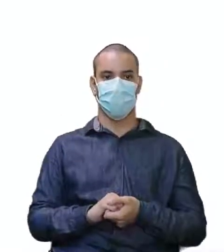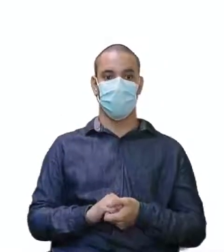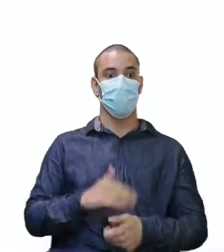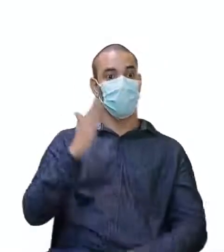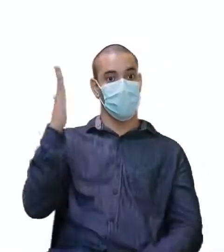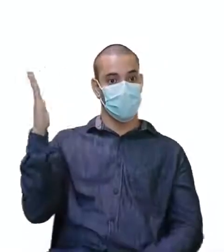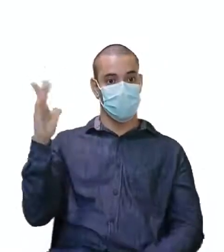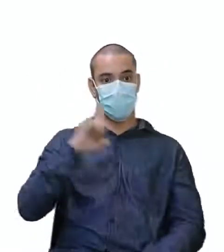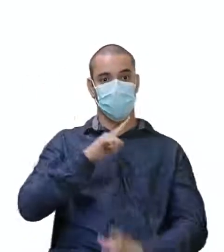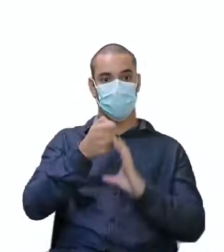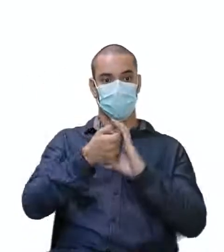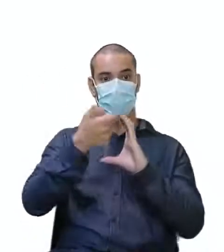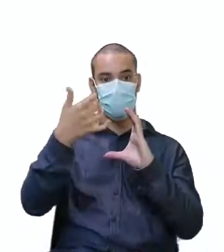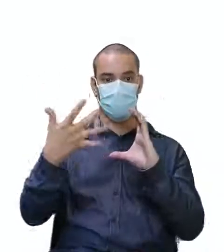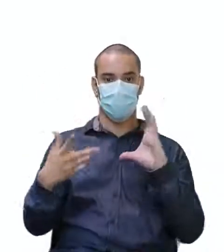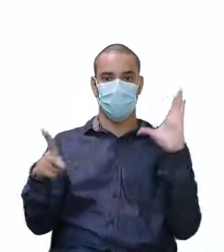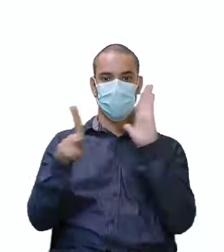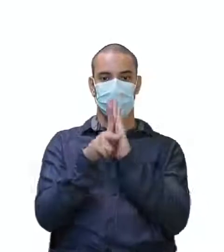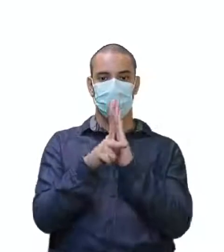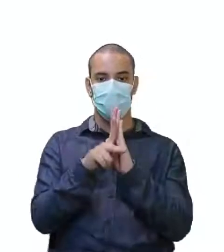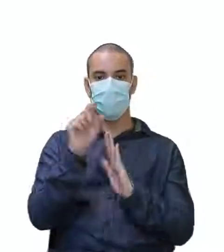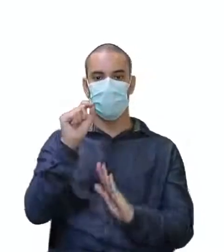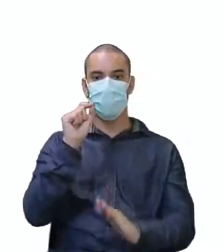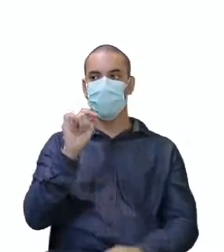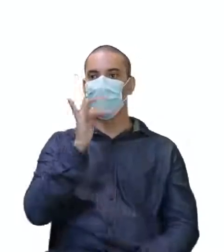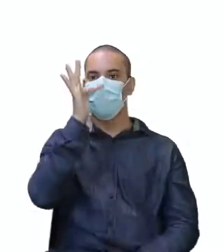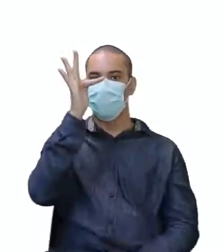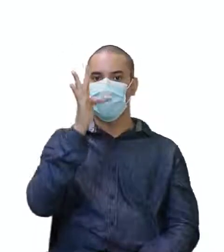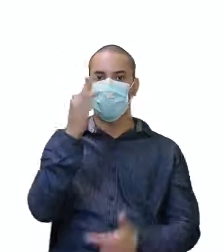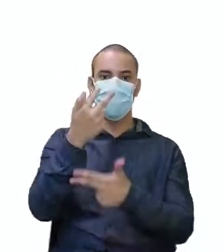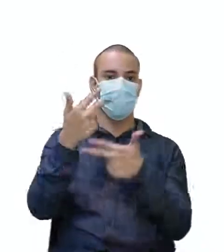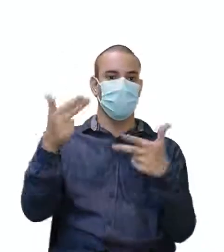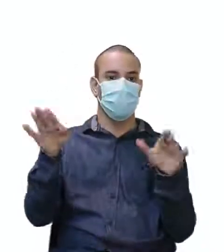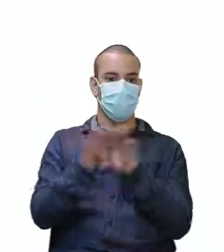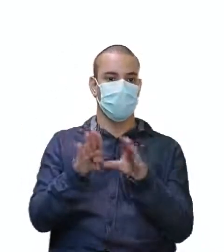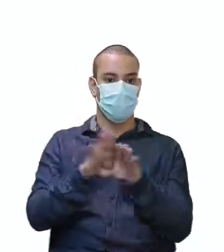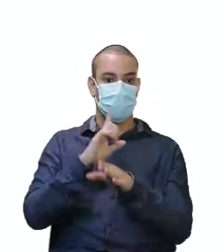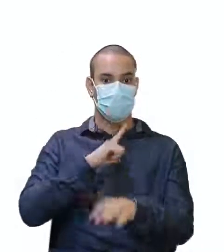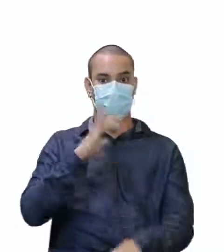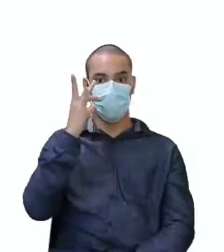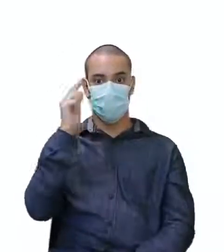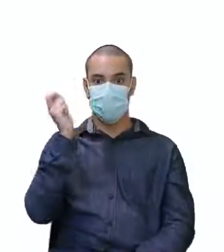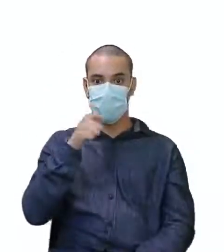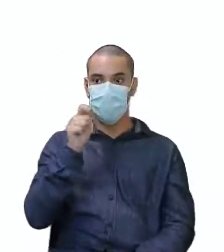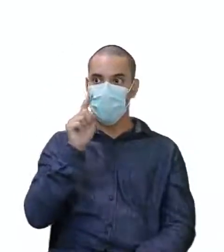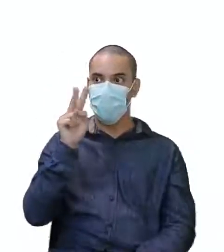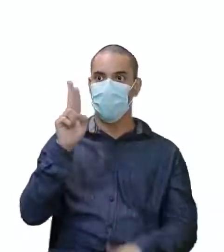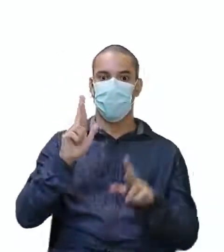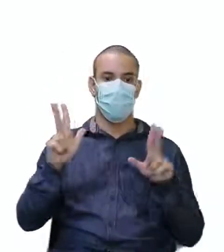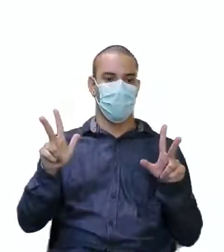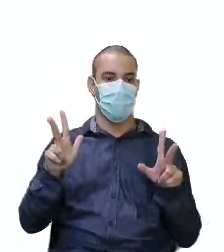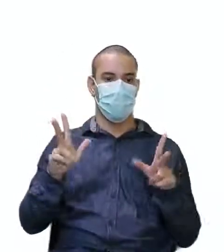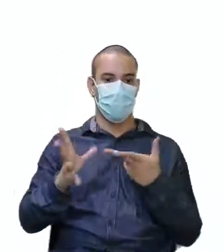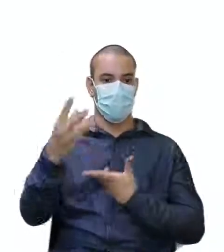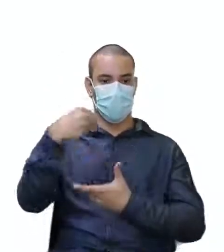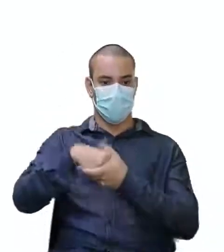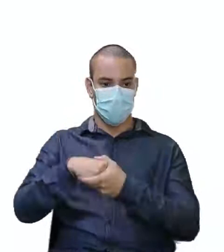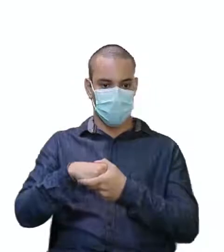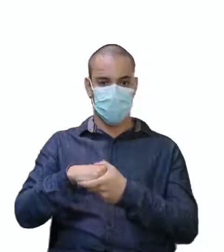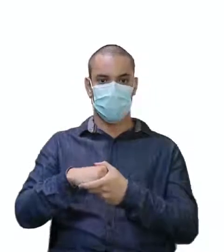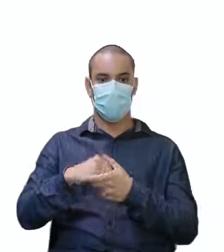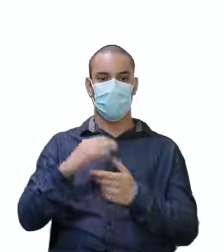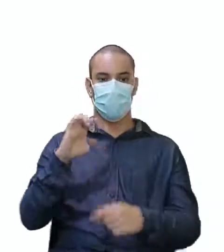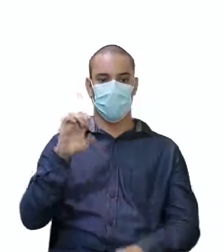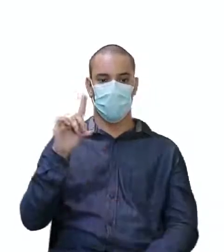hábitat é caracterizado por uma forma vegetal ou uma característica física predominante, né? Na ecologia,